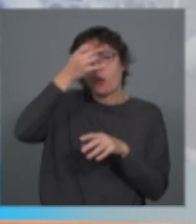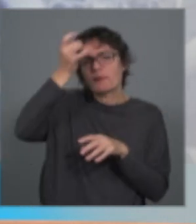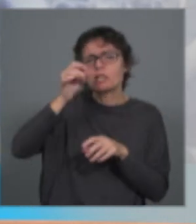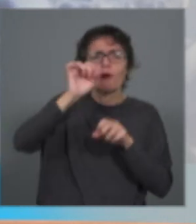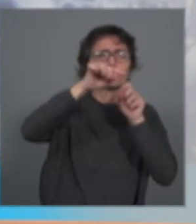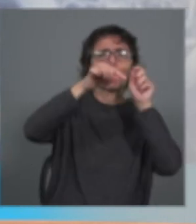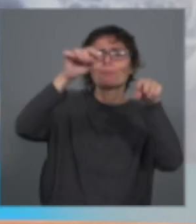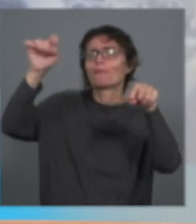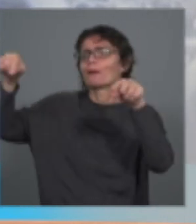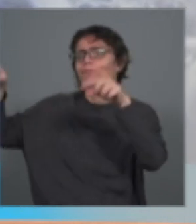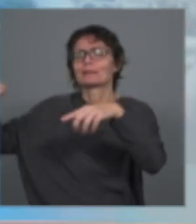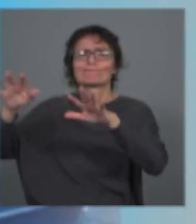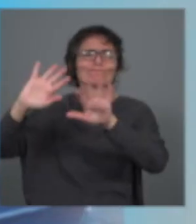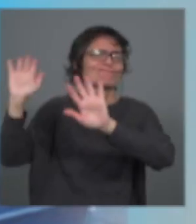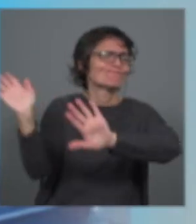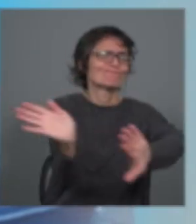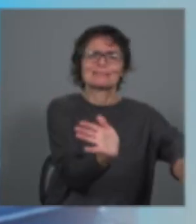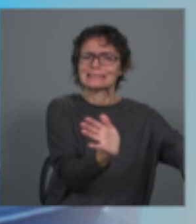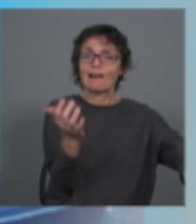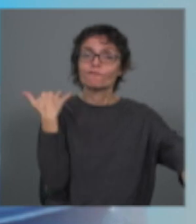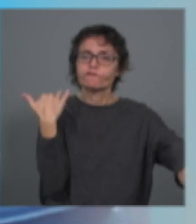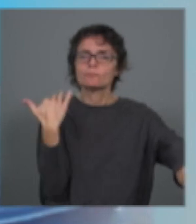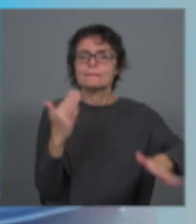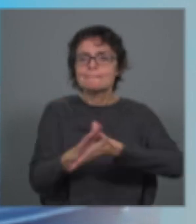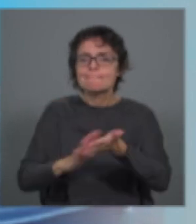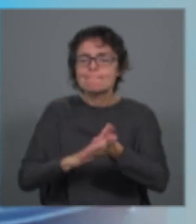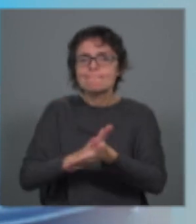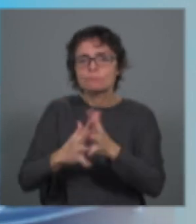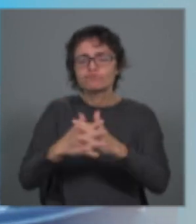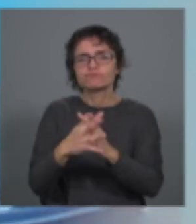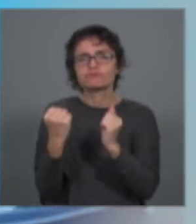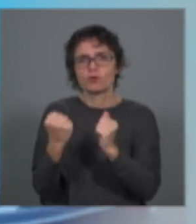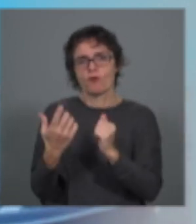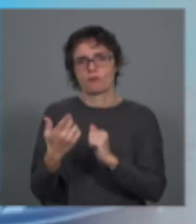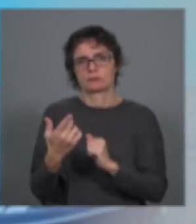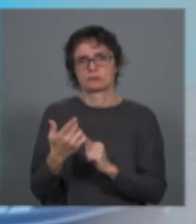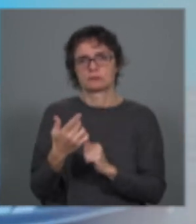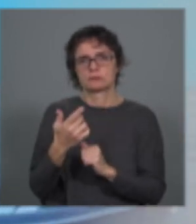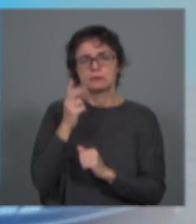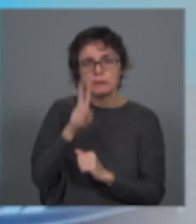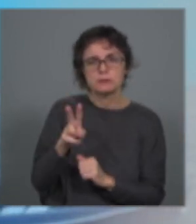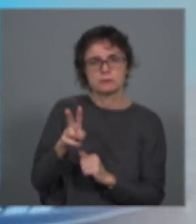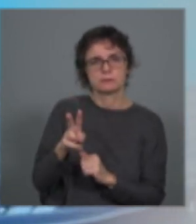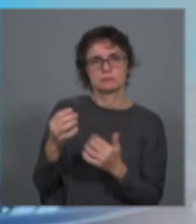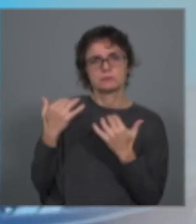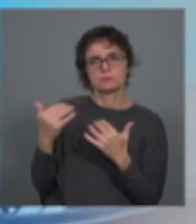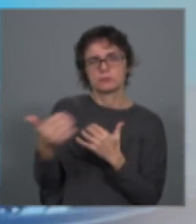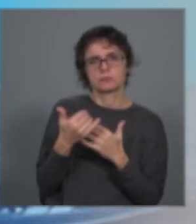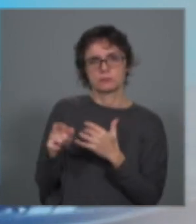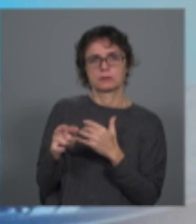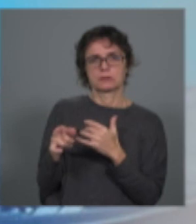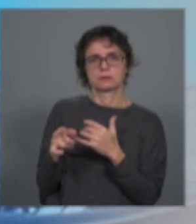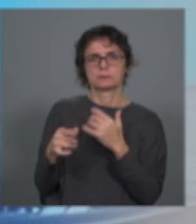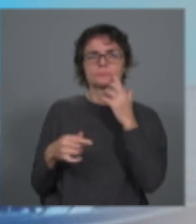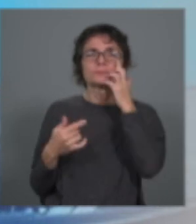aí... Onde fundamentar a esperança para todos os dias, que podem